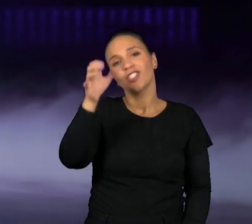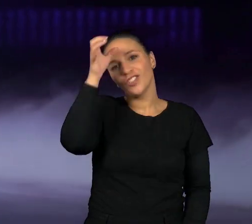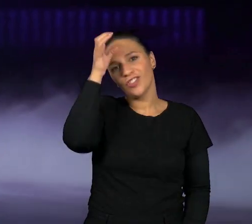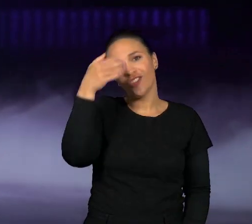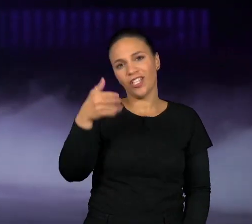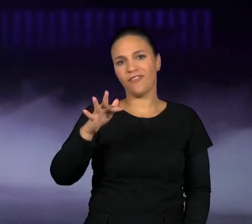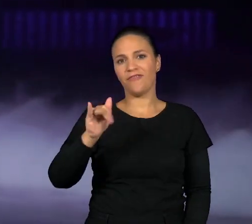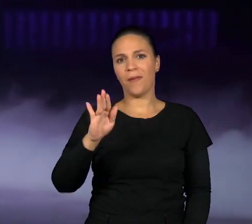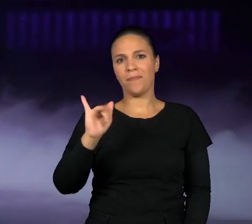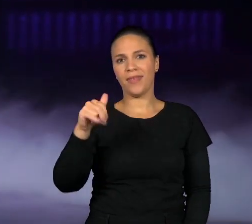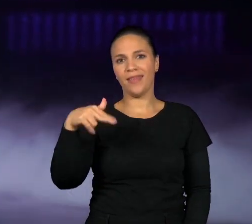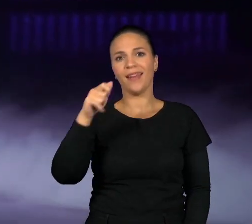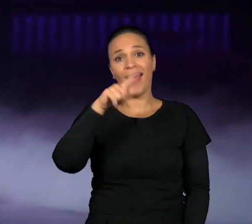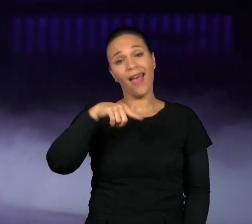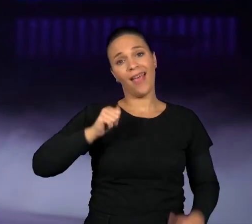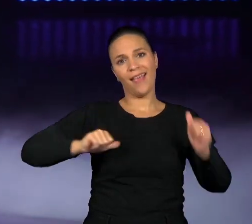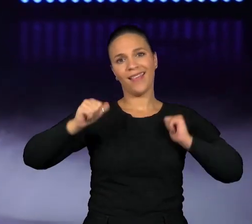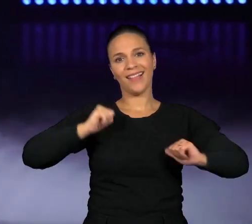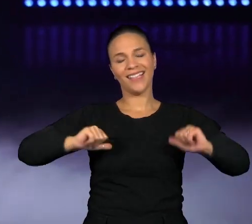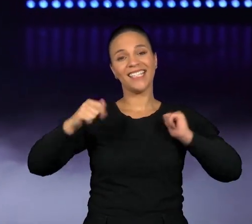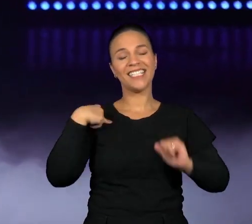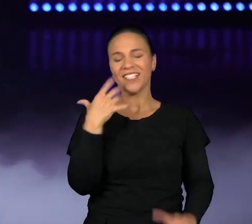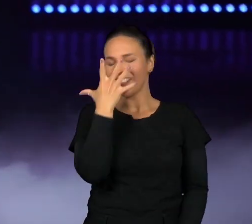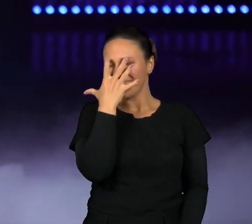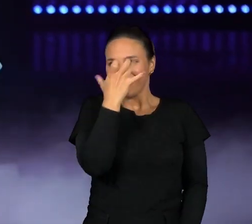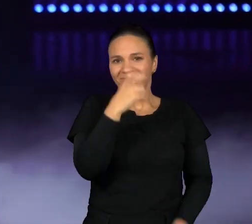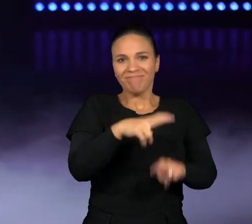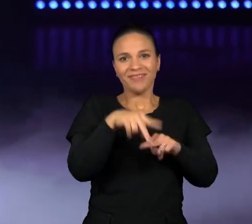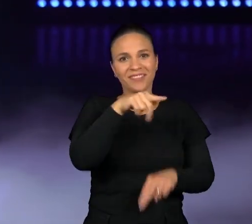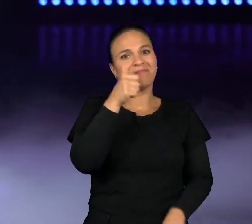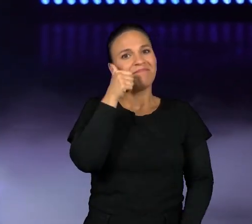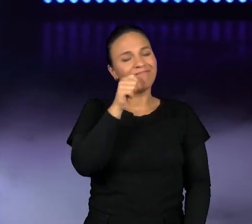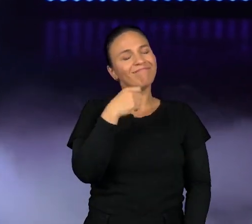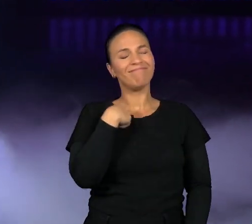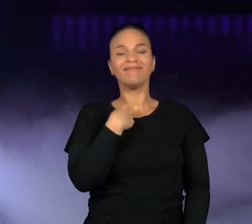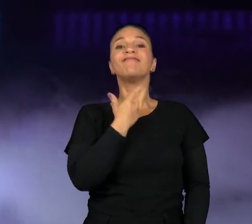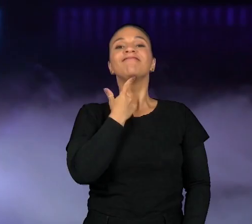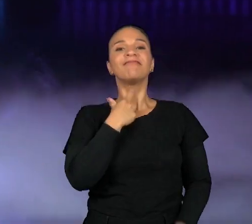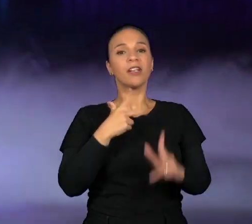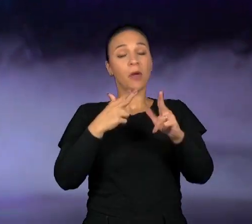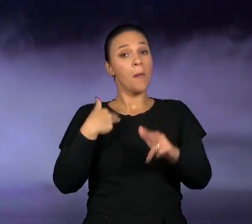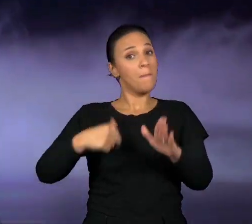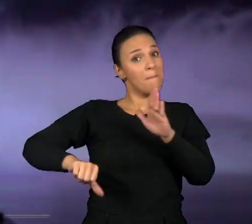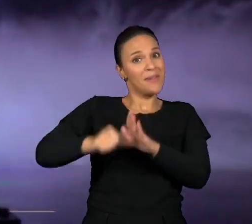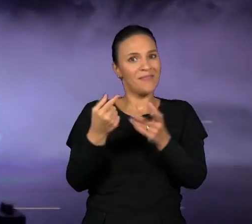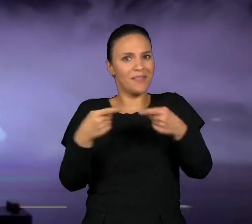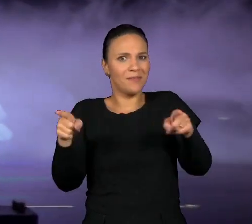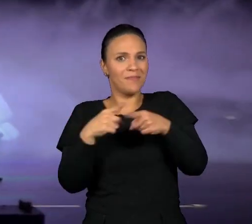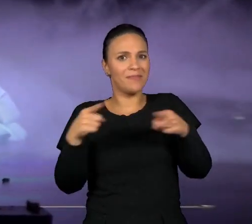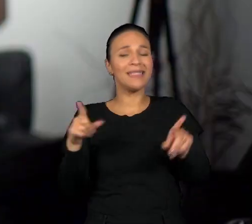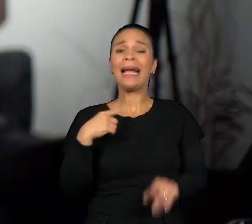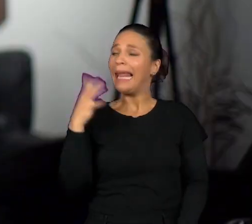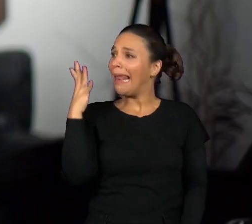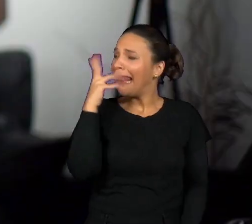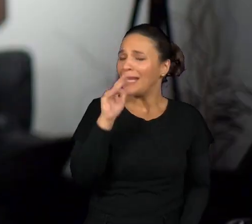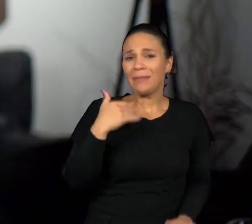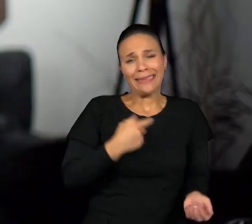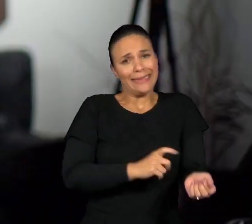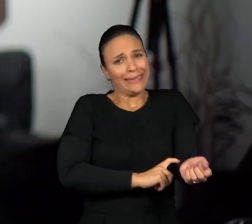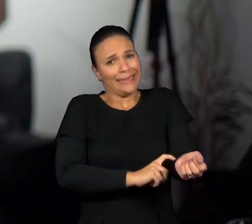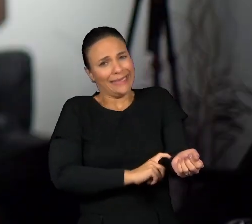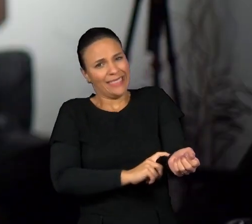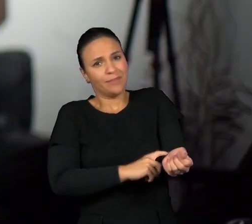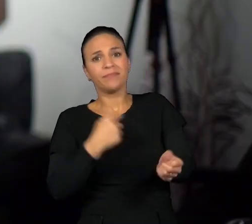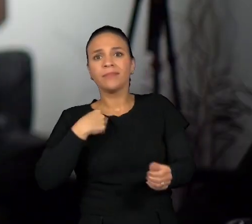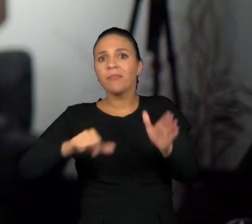atriz, então essa paixão foi graças a ela. E esse é meu primeiro musical, gente. Tô mega nervosa, mas tá tudo lindo. Desde o primeiro dia